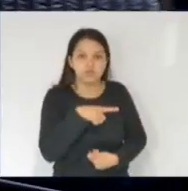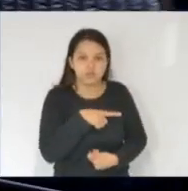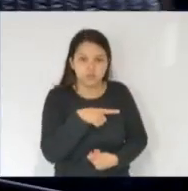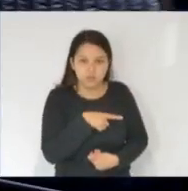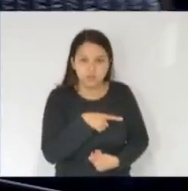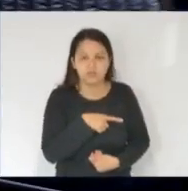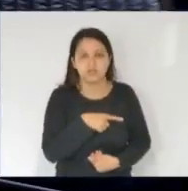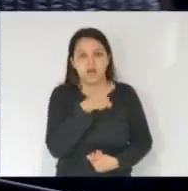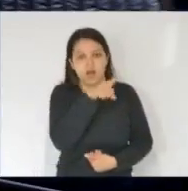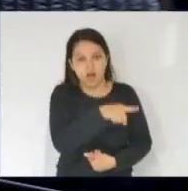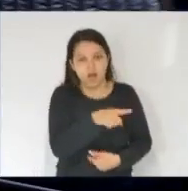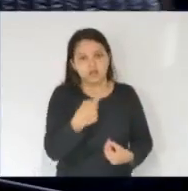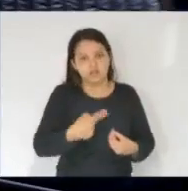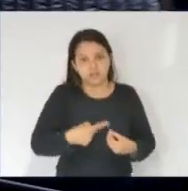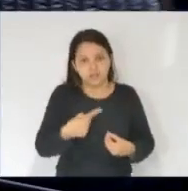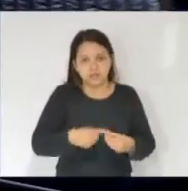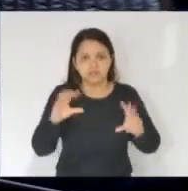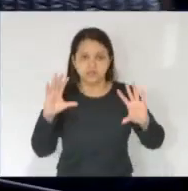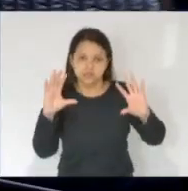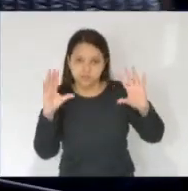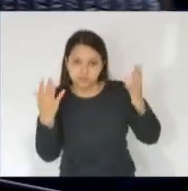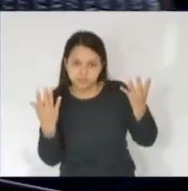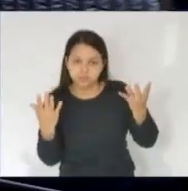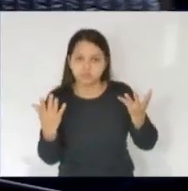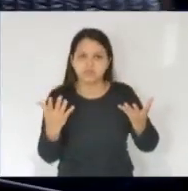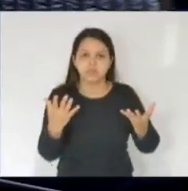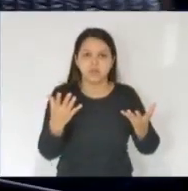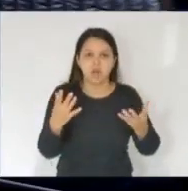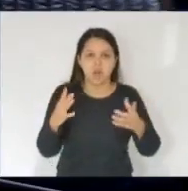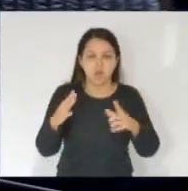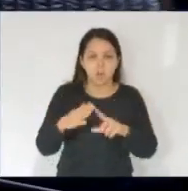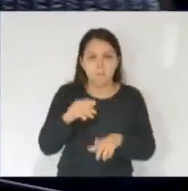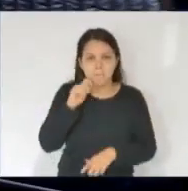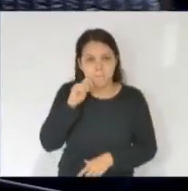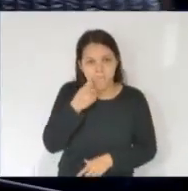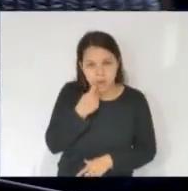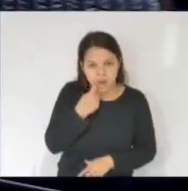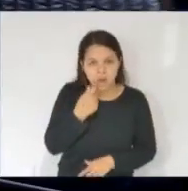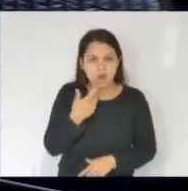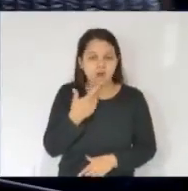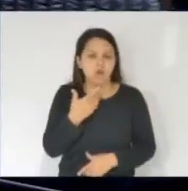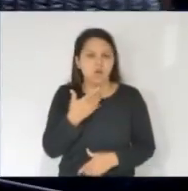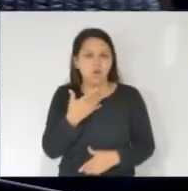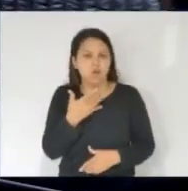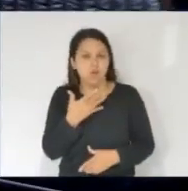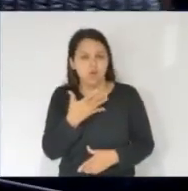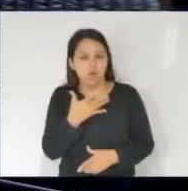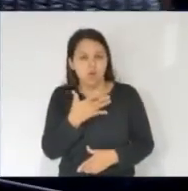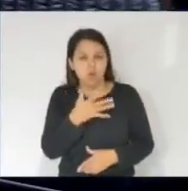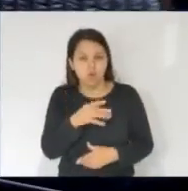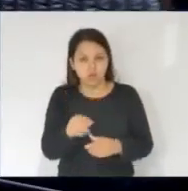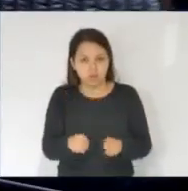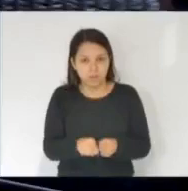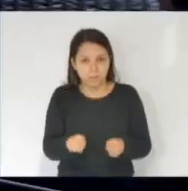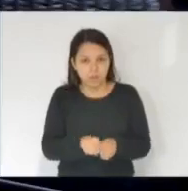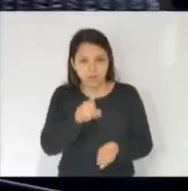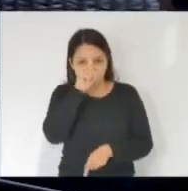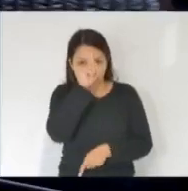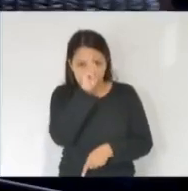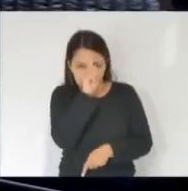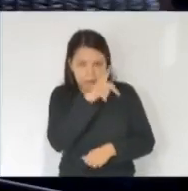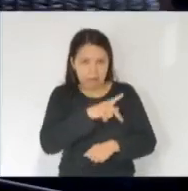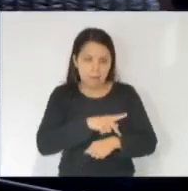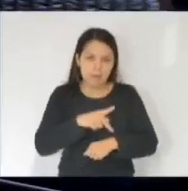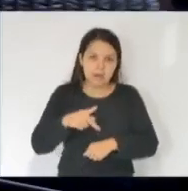na cidade, seja na festa, seja na padaria, seja na praça, seja no hospital, né? Então, dá boas-vindas aqui.